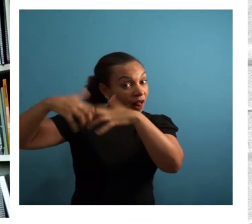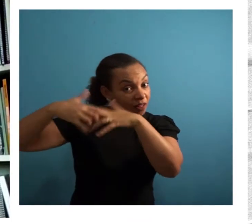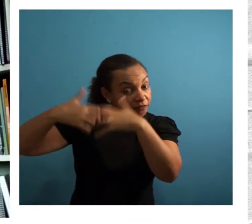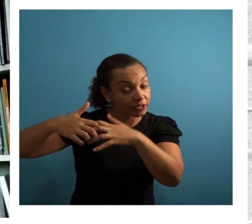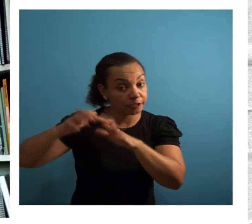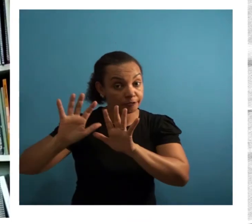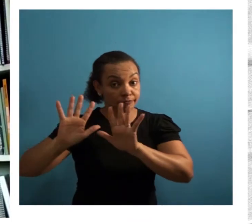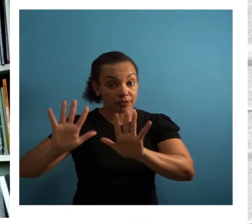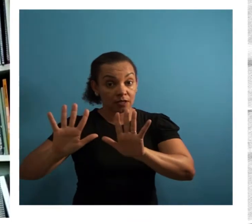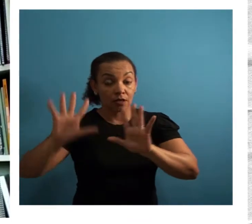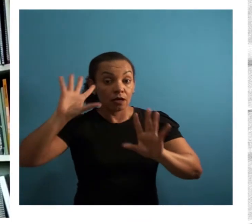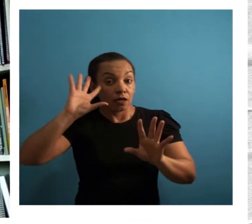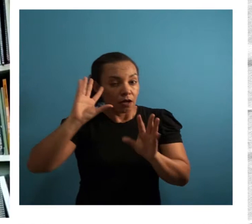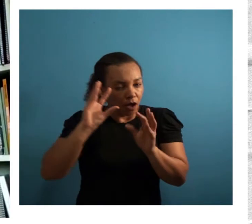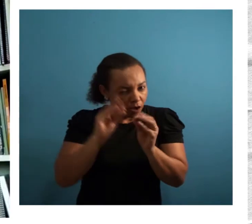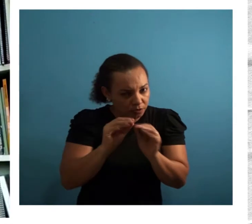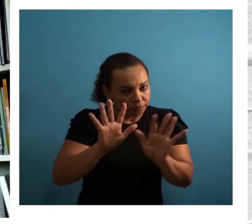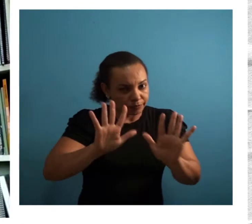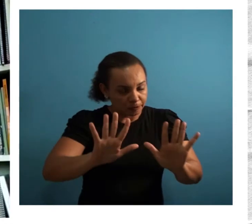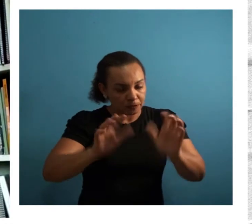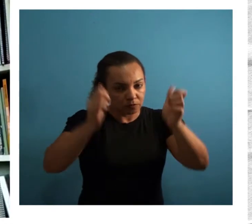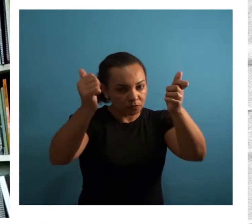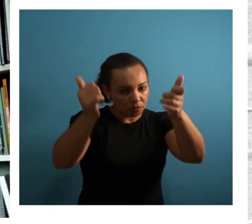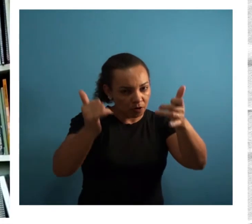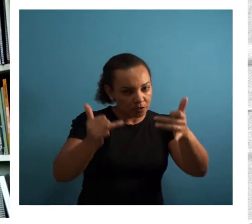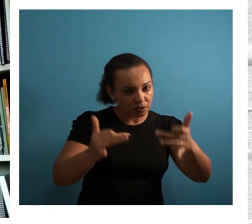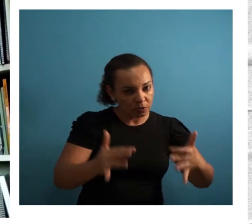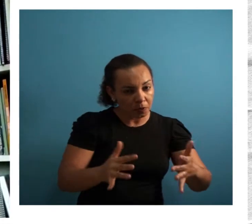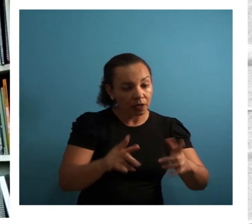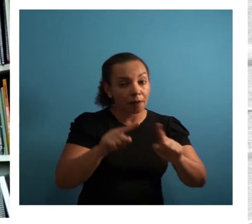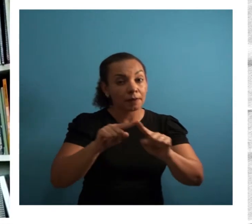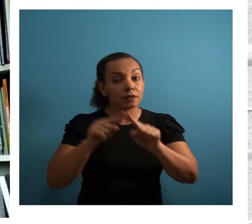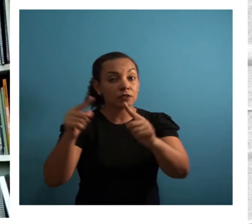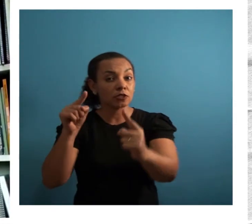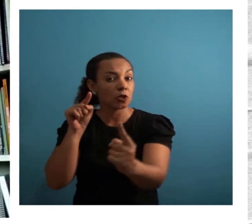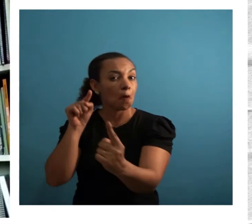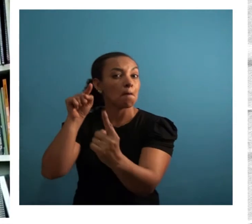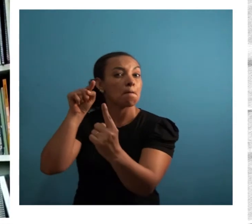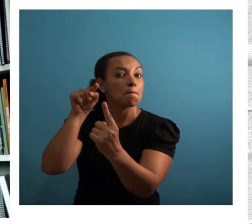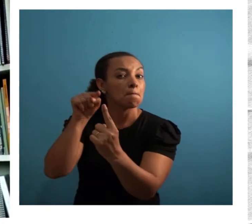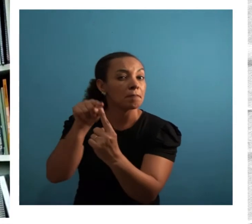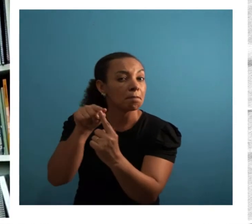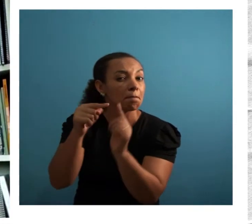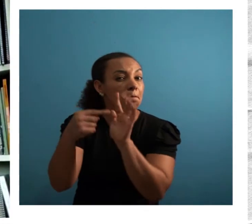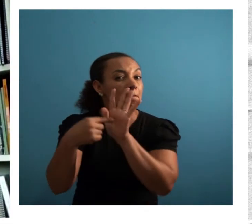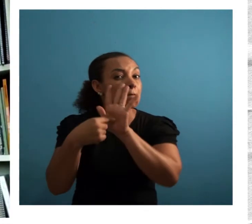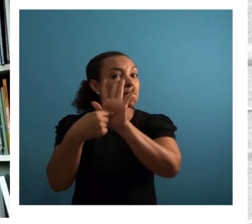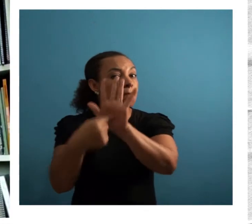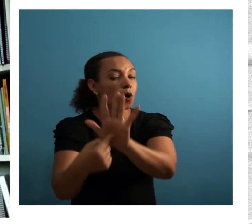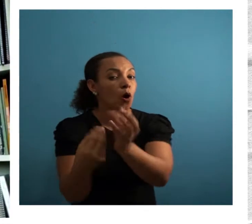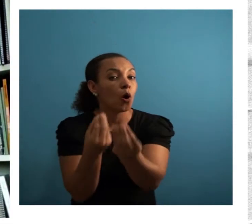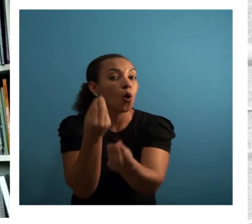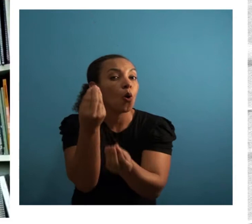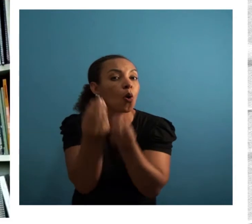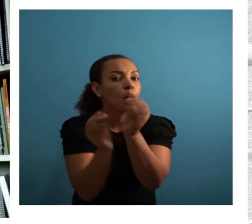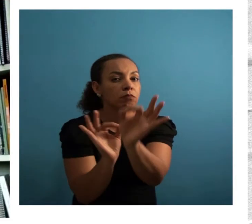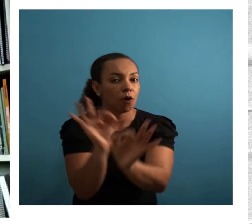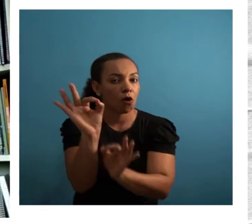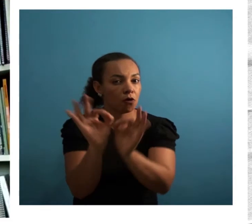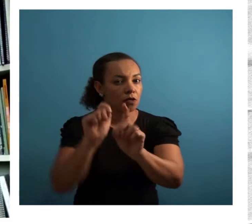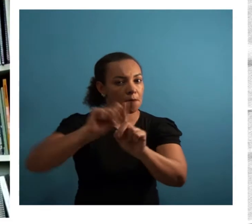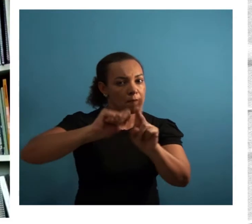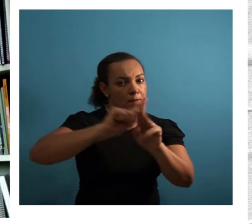maneira reduzida é mas que dão um indicativo do que devemos fazer nos próprios nos próximos meses